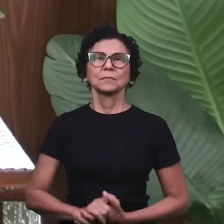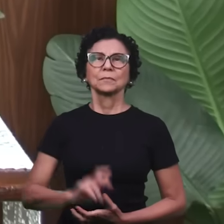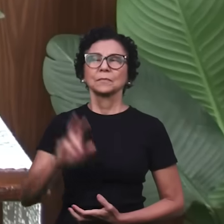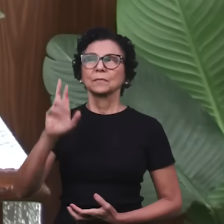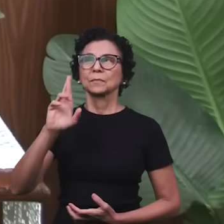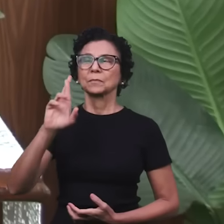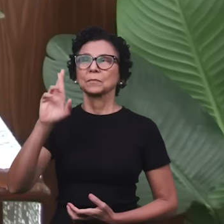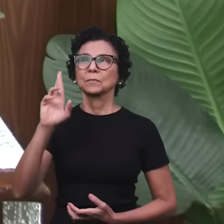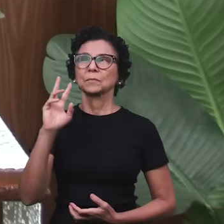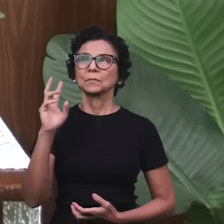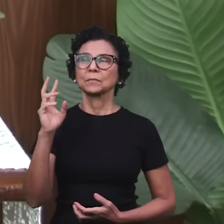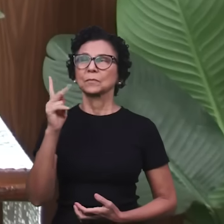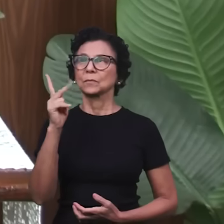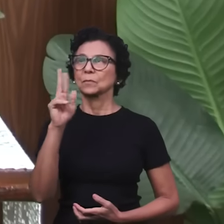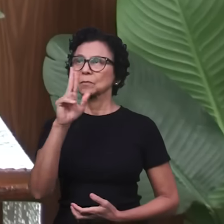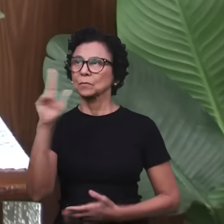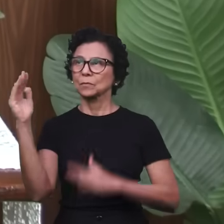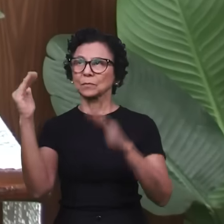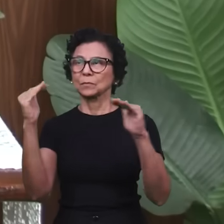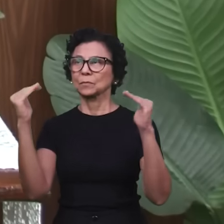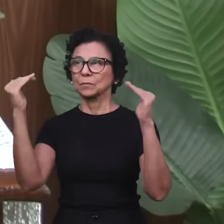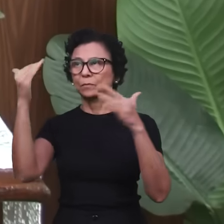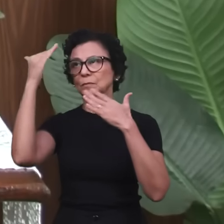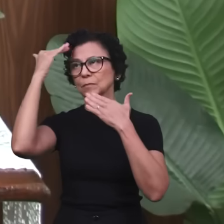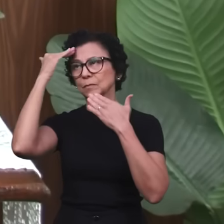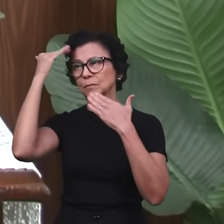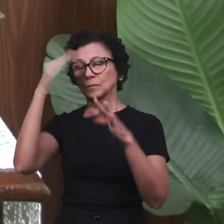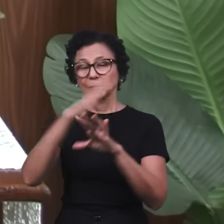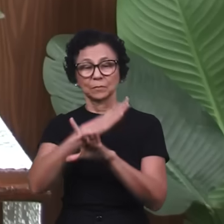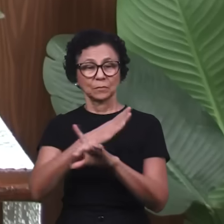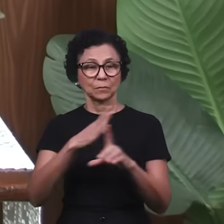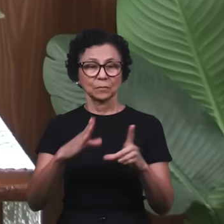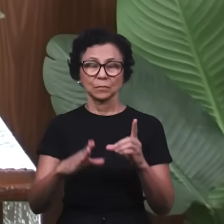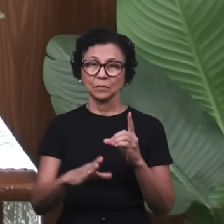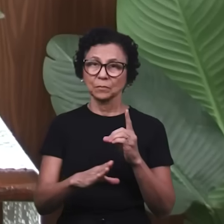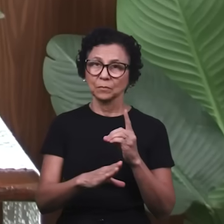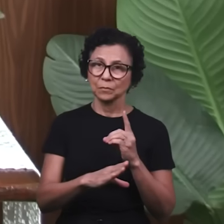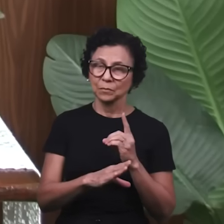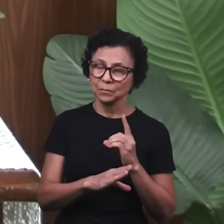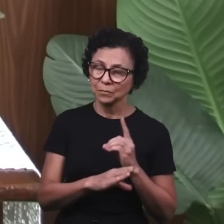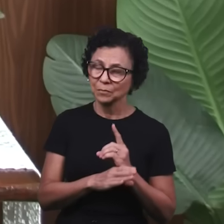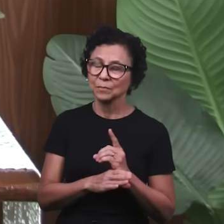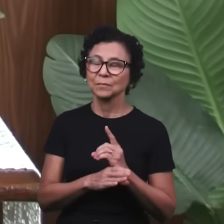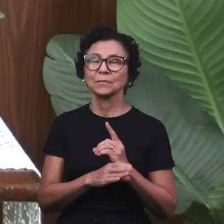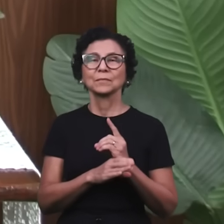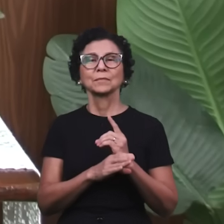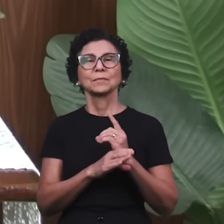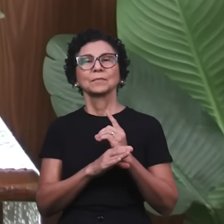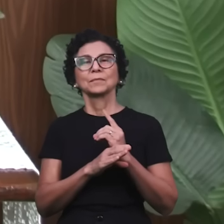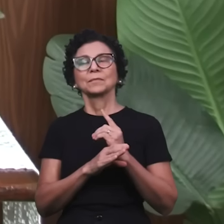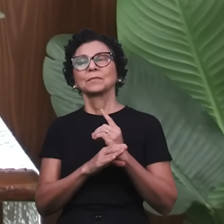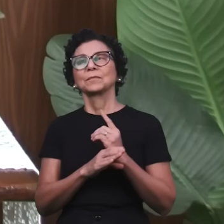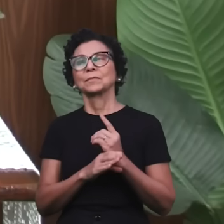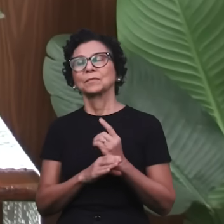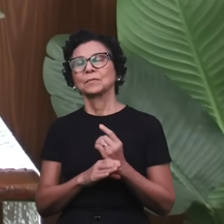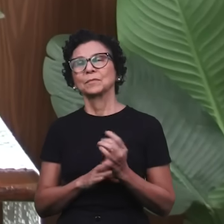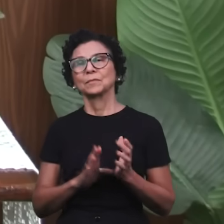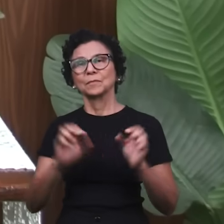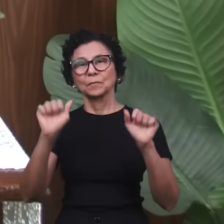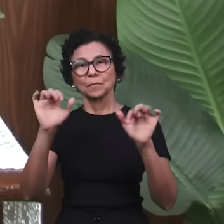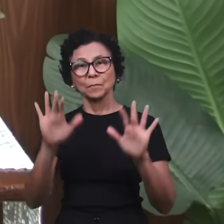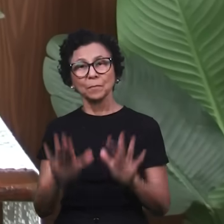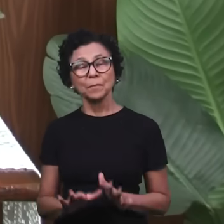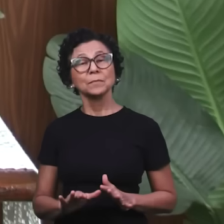nós glorificamos o Teu nome por este culto, por esta bênção que tem sido para nós, para as senhoras que nesta noite estão